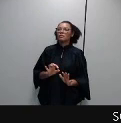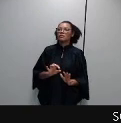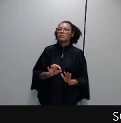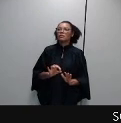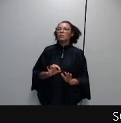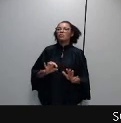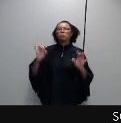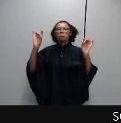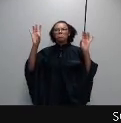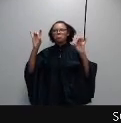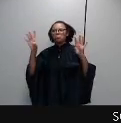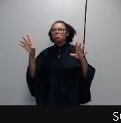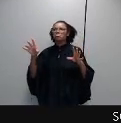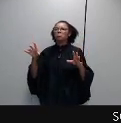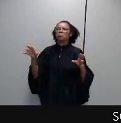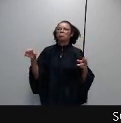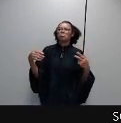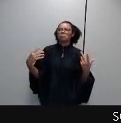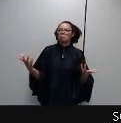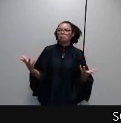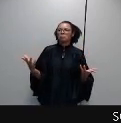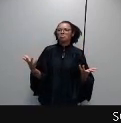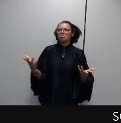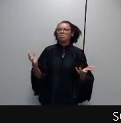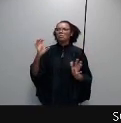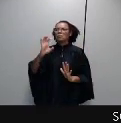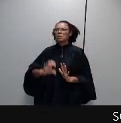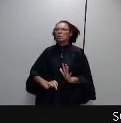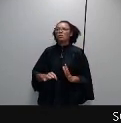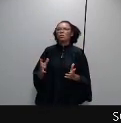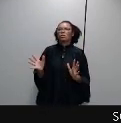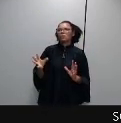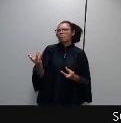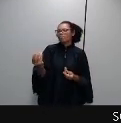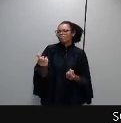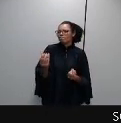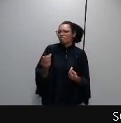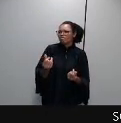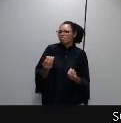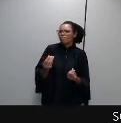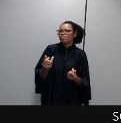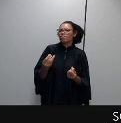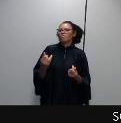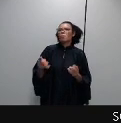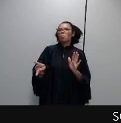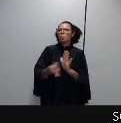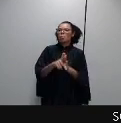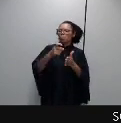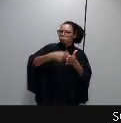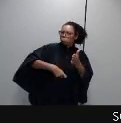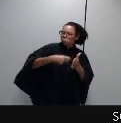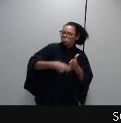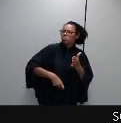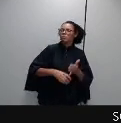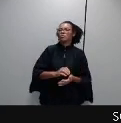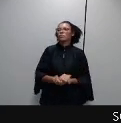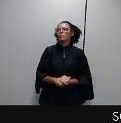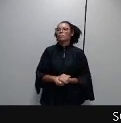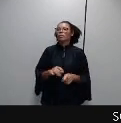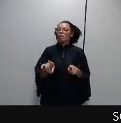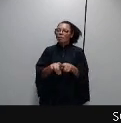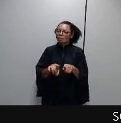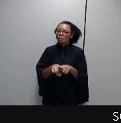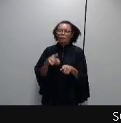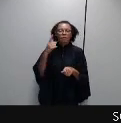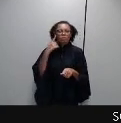em relação ao seu crédito de natureza tributária houve também